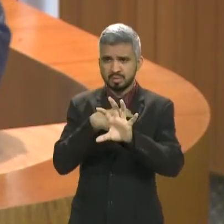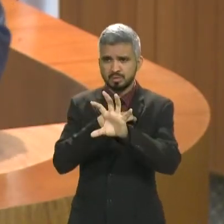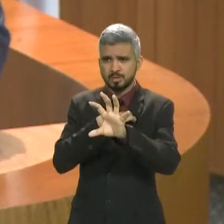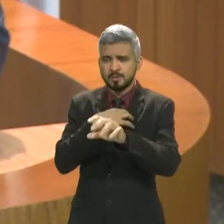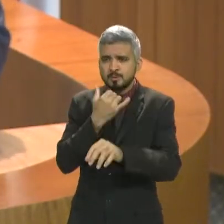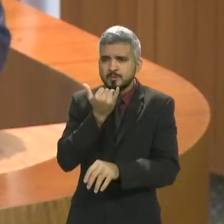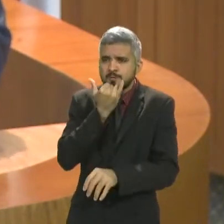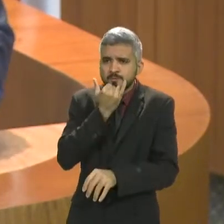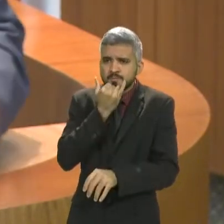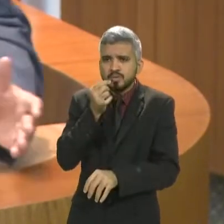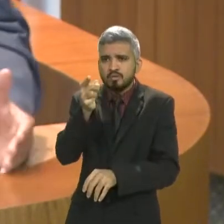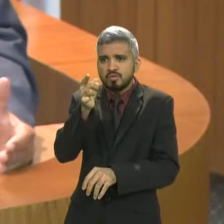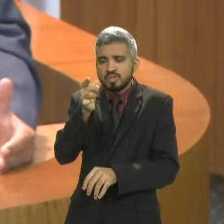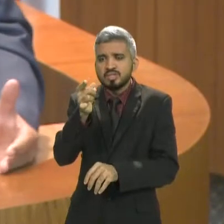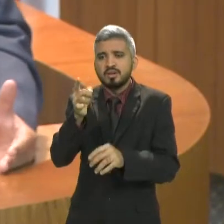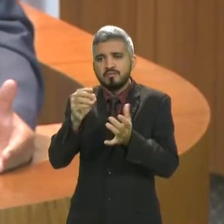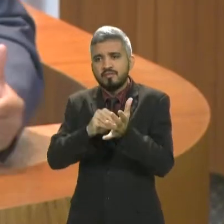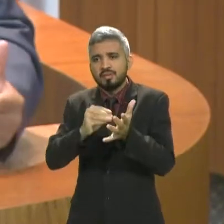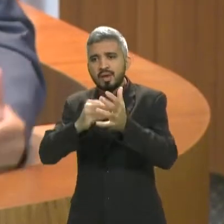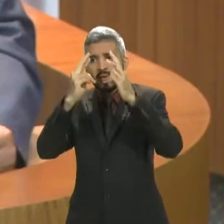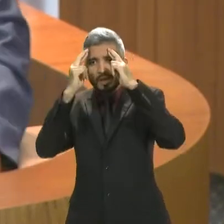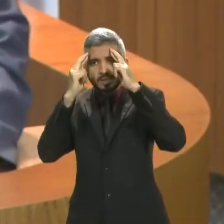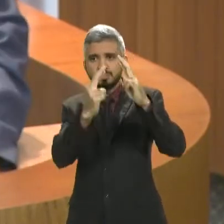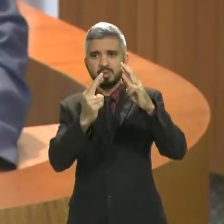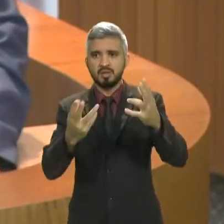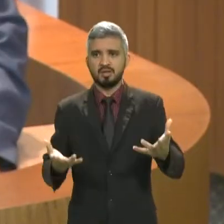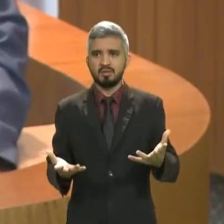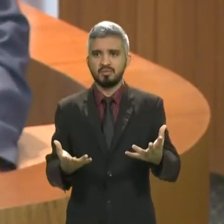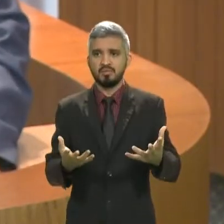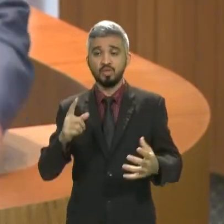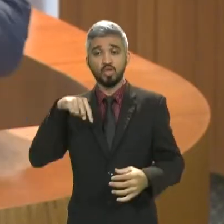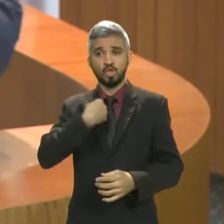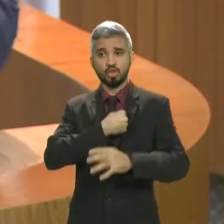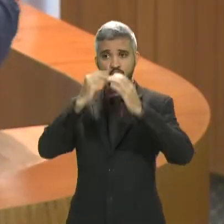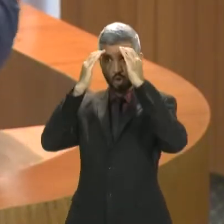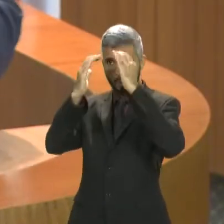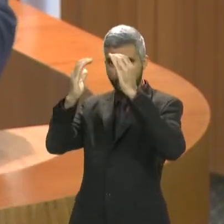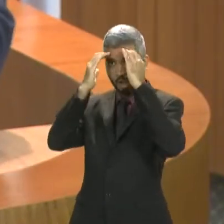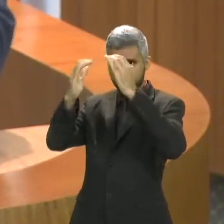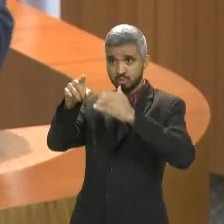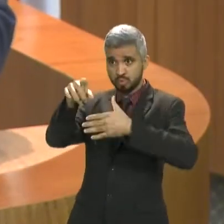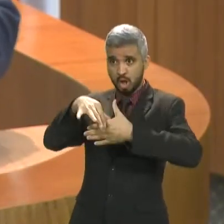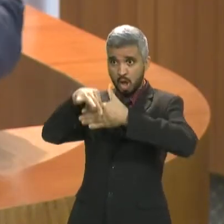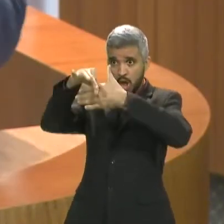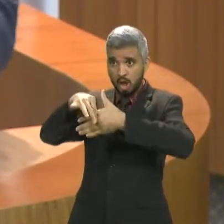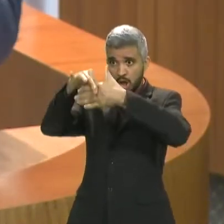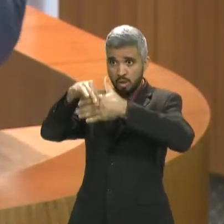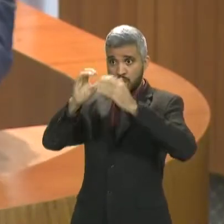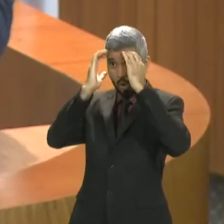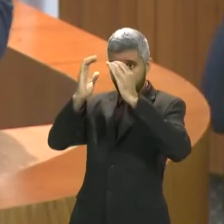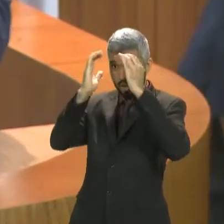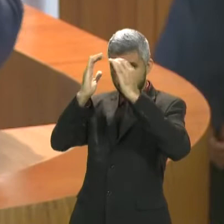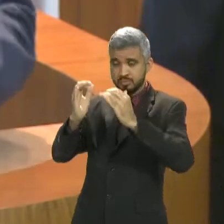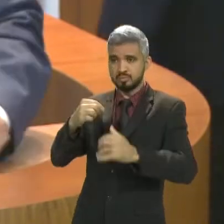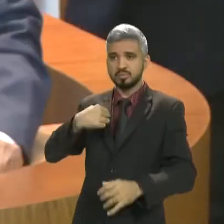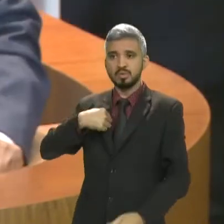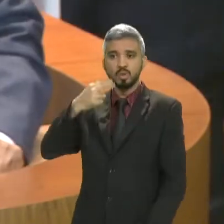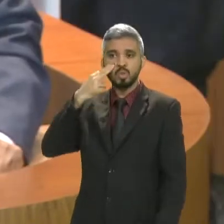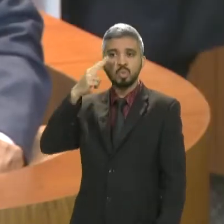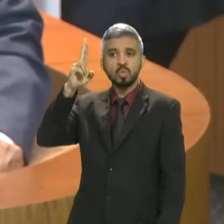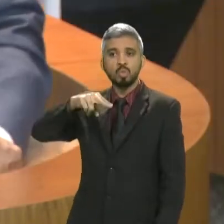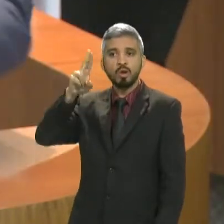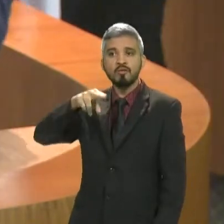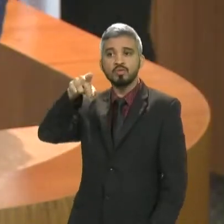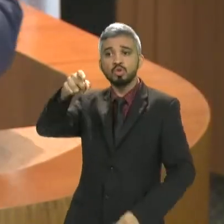de respeito para os deputados. Porque nós passamos aqui, na sua liderança, esses anos todos, e eu nunca vi Vossa Excelência brigar para liberar as emendas impositivas